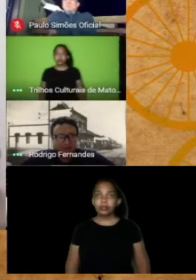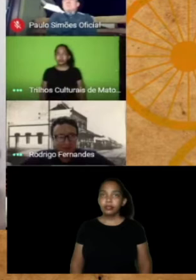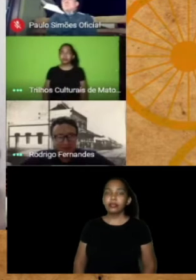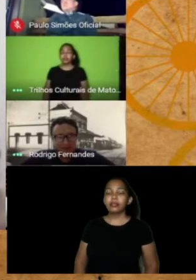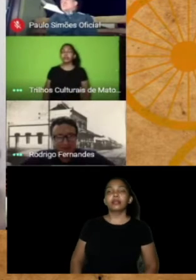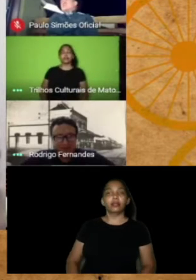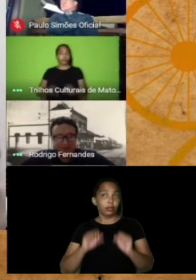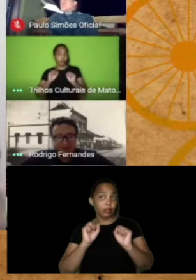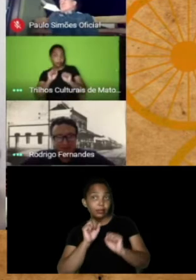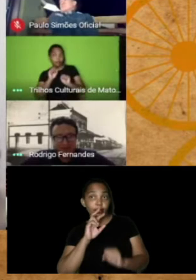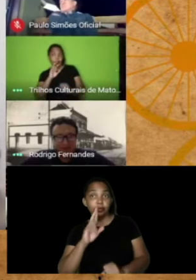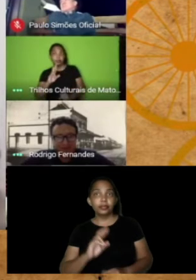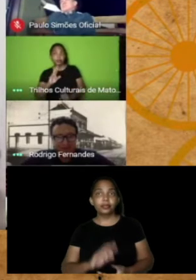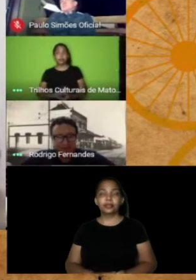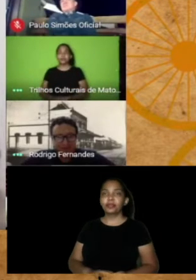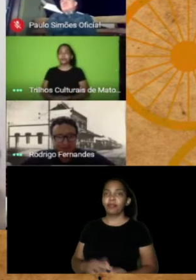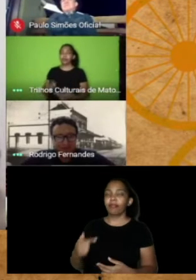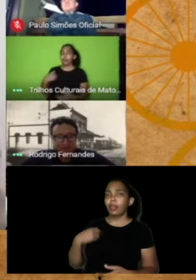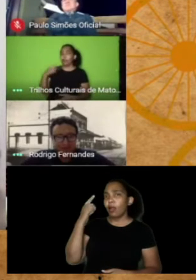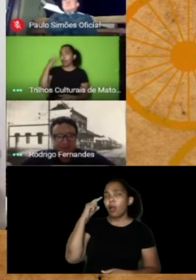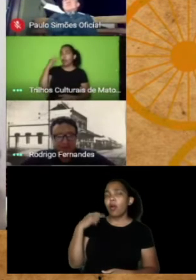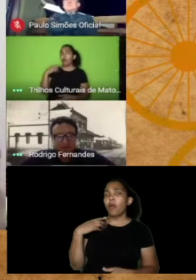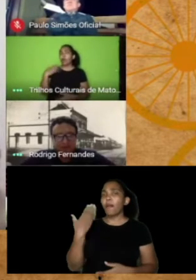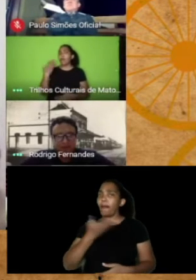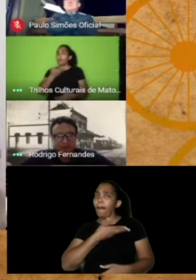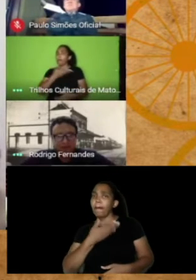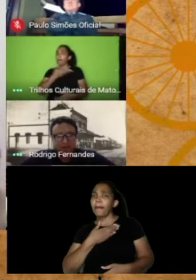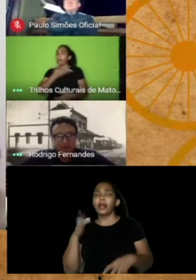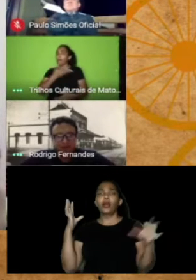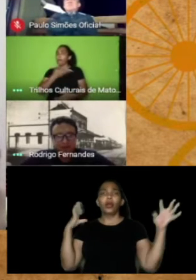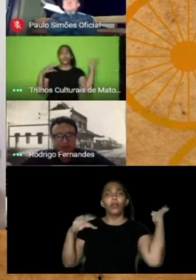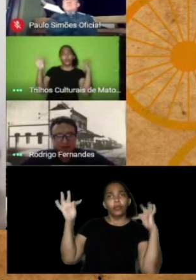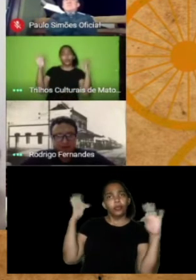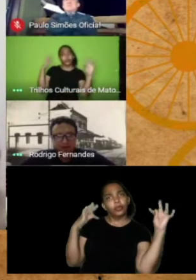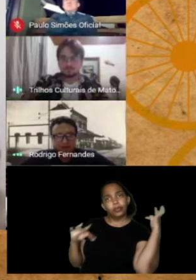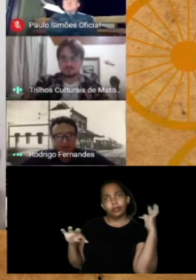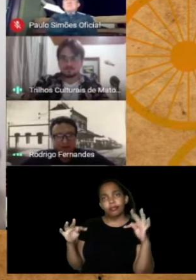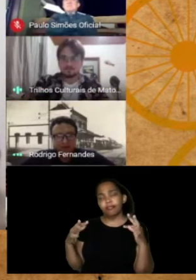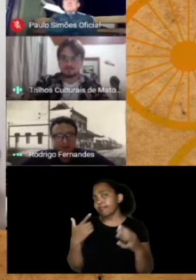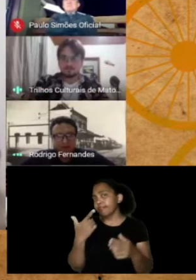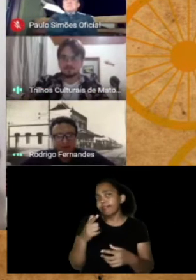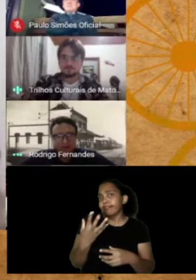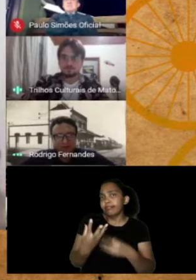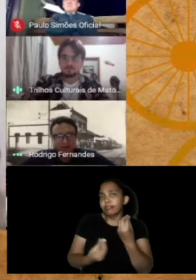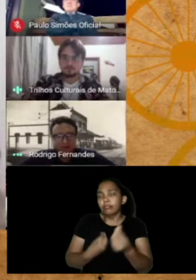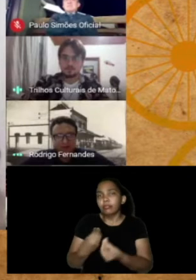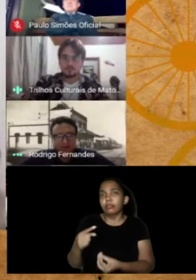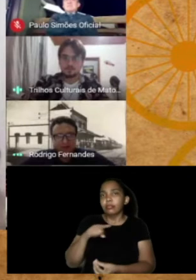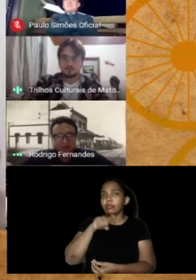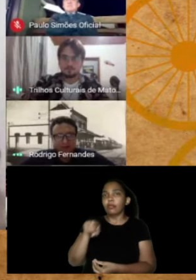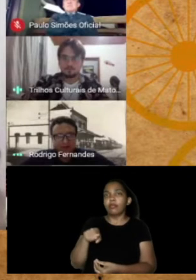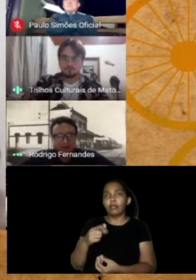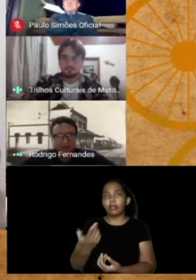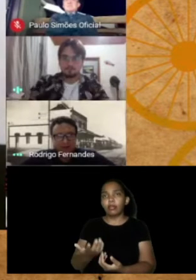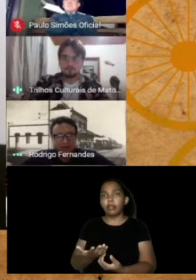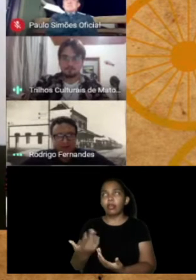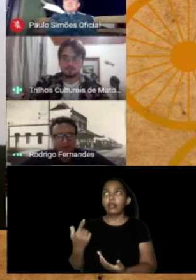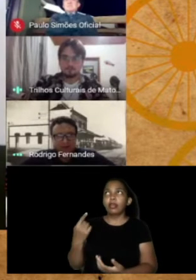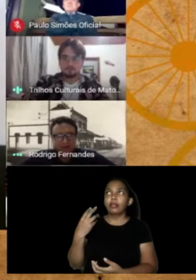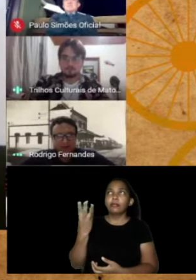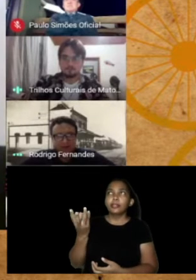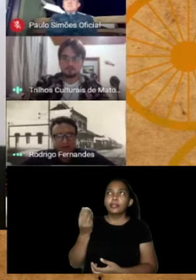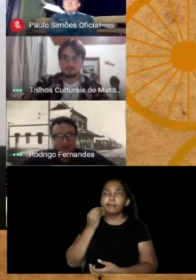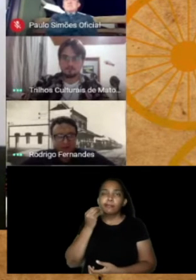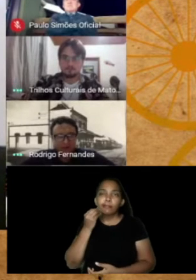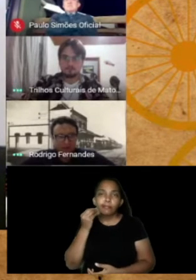Pode. Um colega aqui do turismo, não dá para você criar o que tentaram